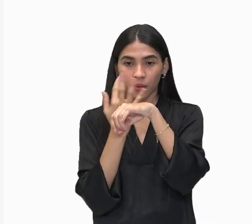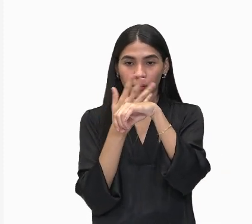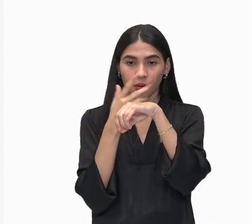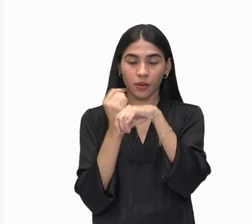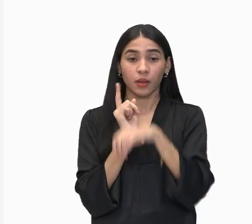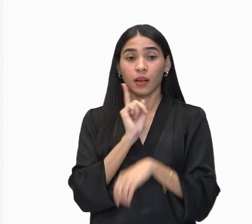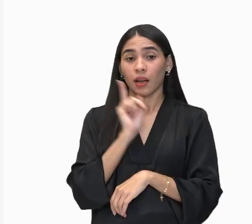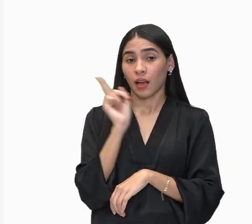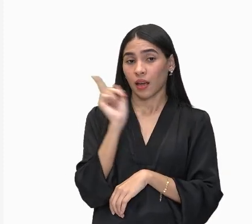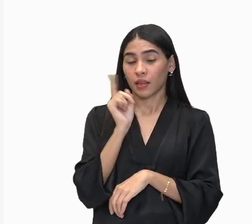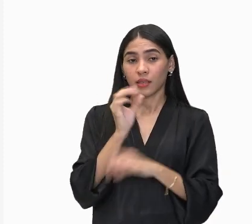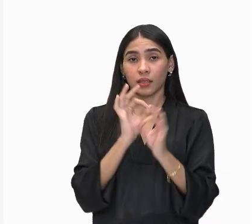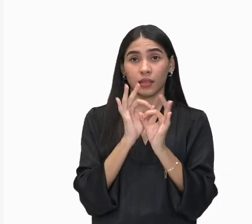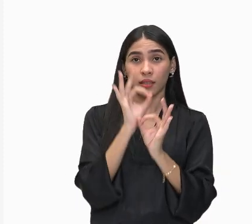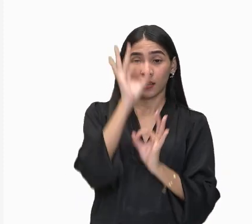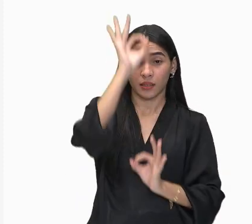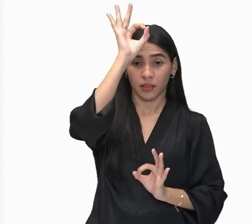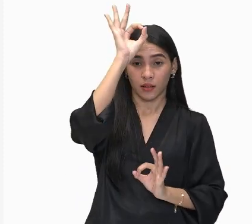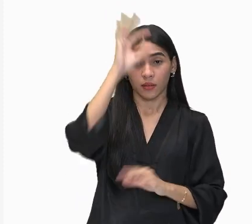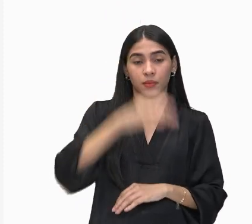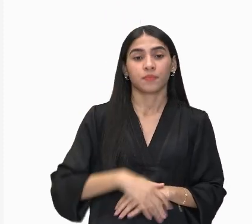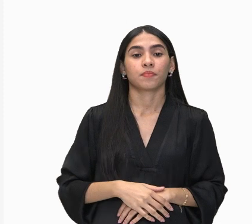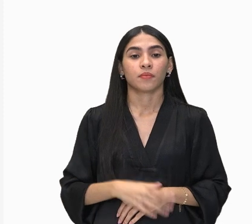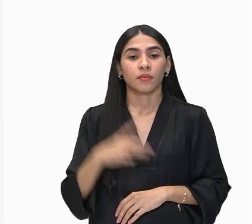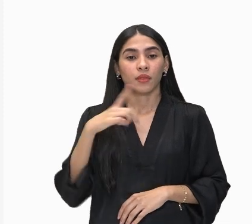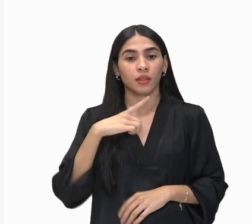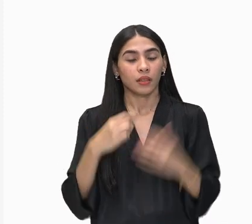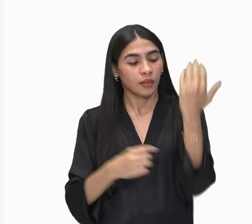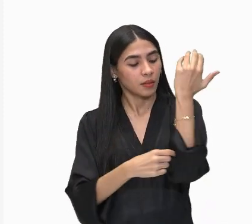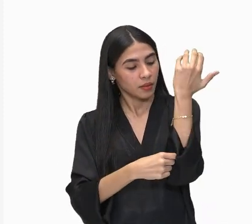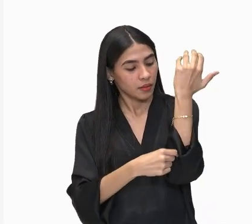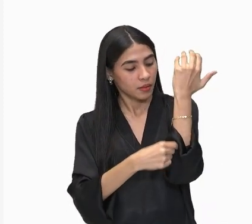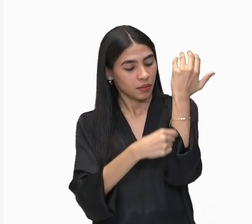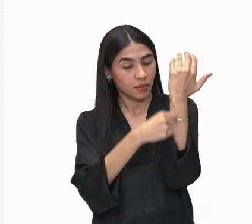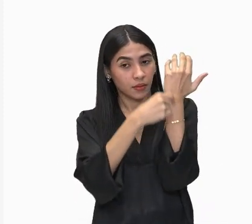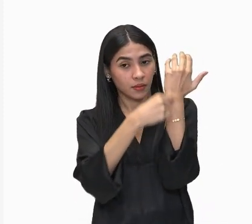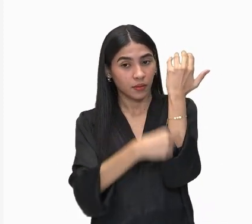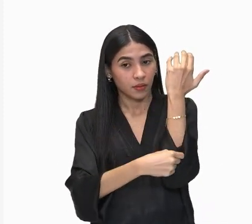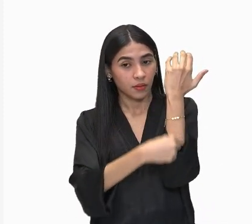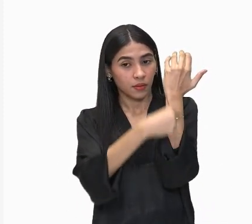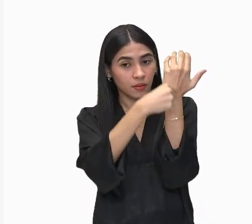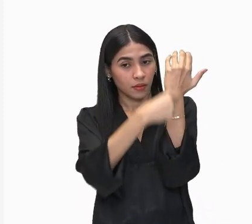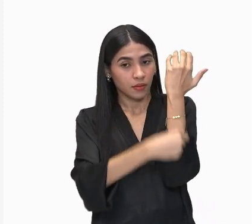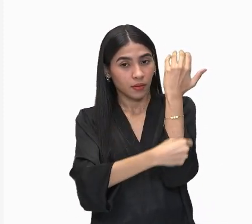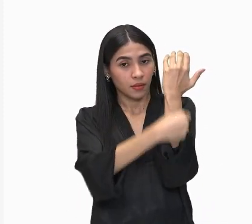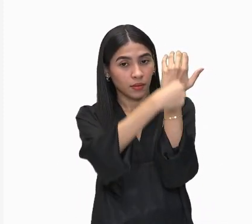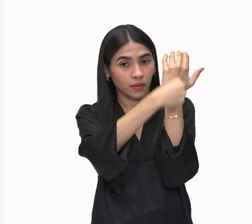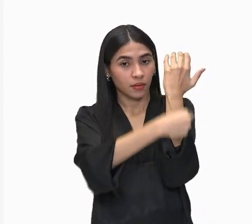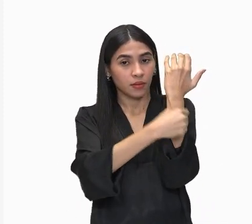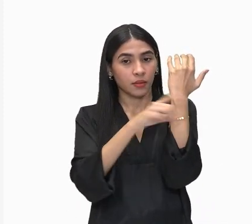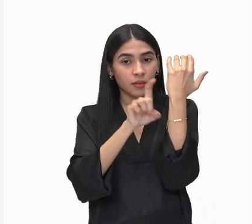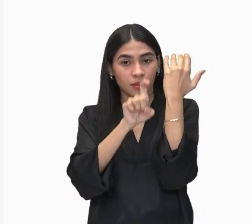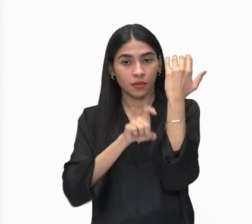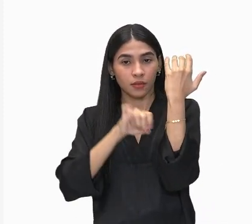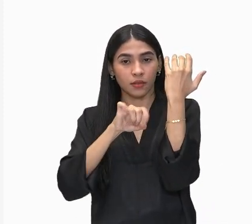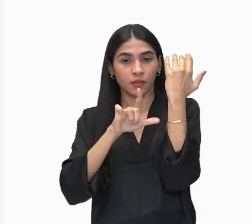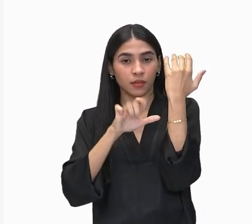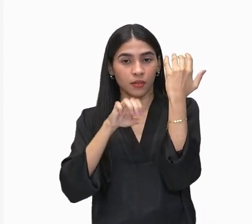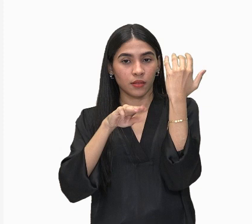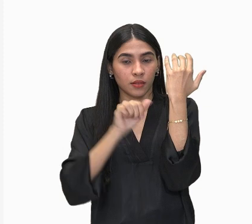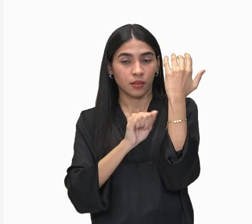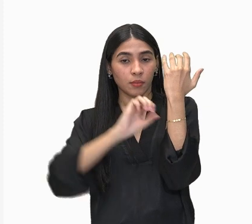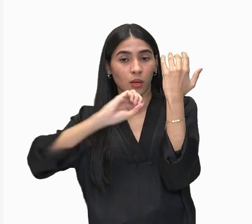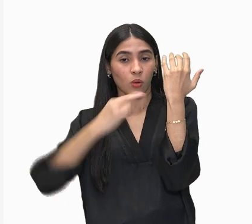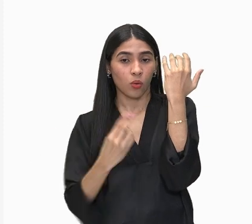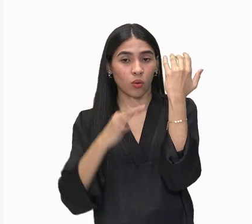pteridófitas elas são mais altas. E possuem vasos condutores de xilema e floema, que vão conduzir seiva